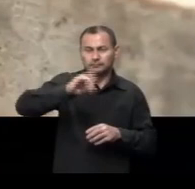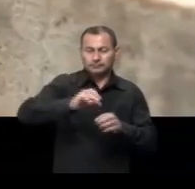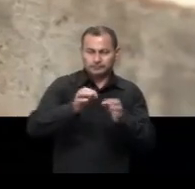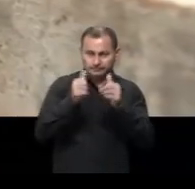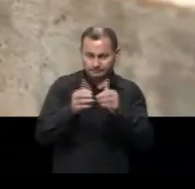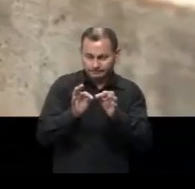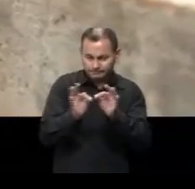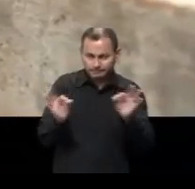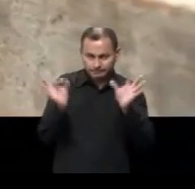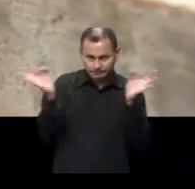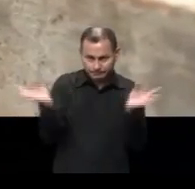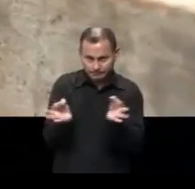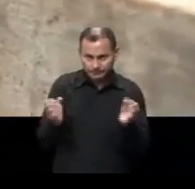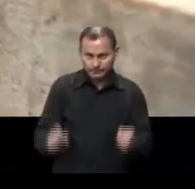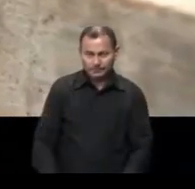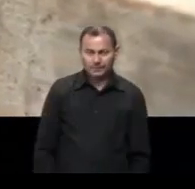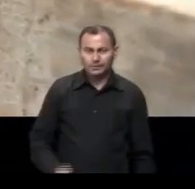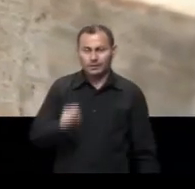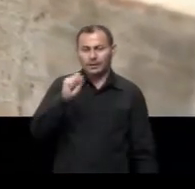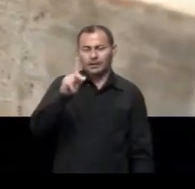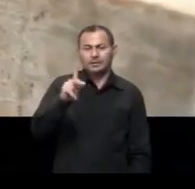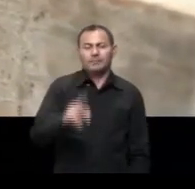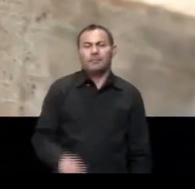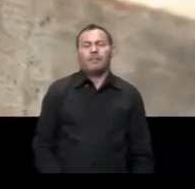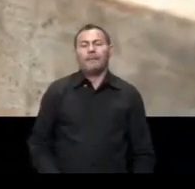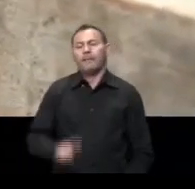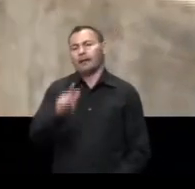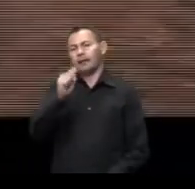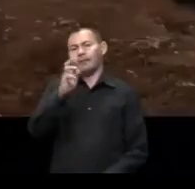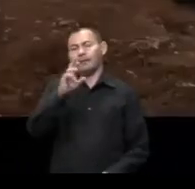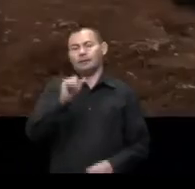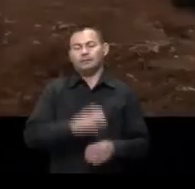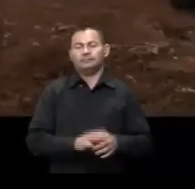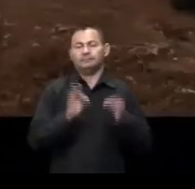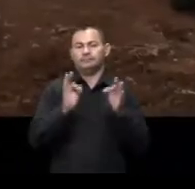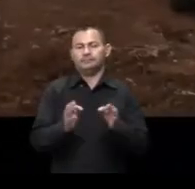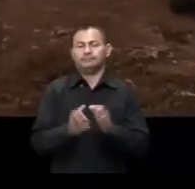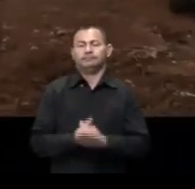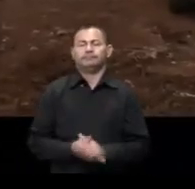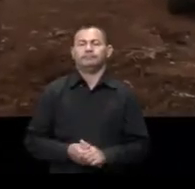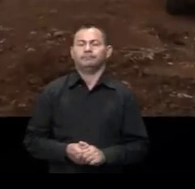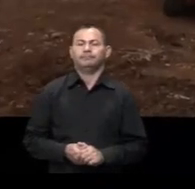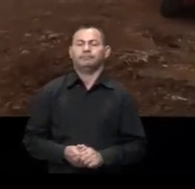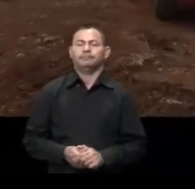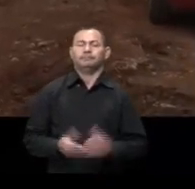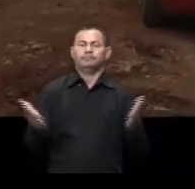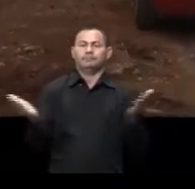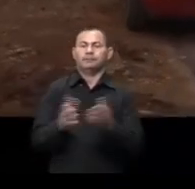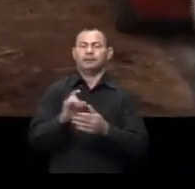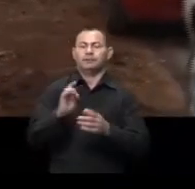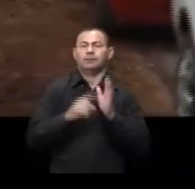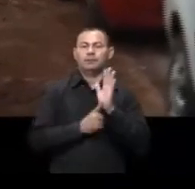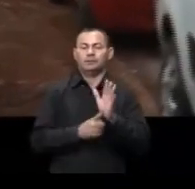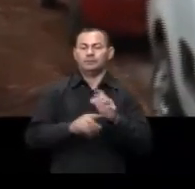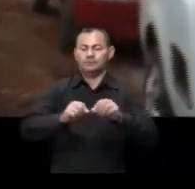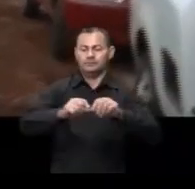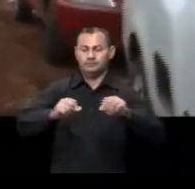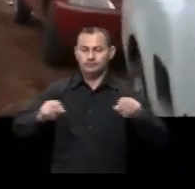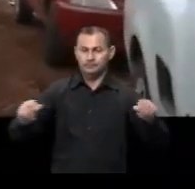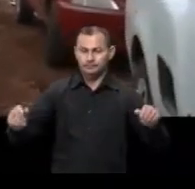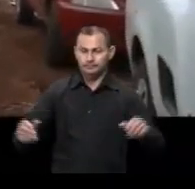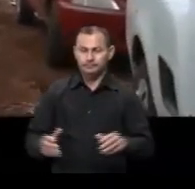Maravilha. Ok? Gabarito nivelado. Aí aqui, só para mostrar o